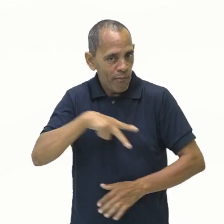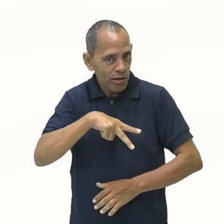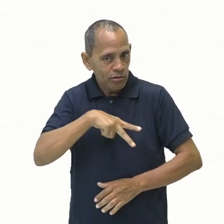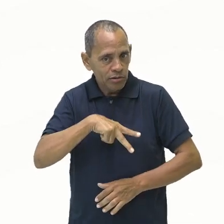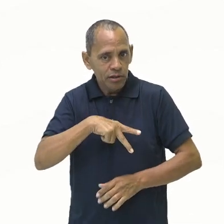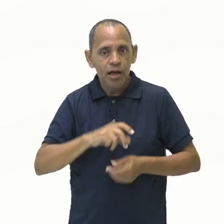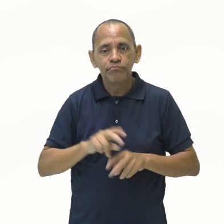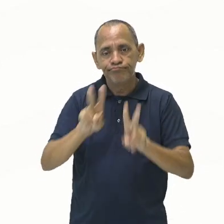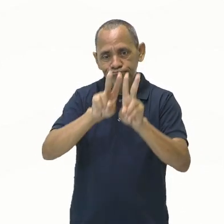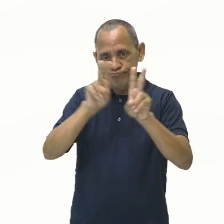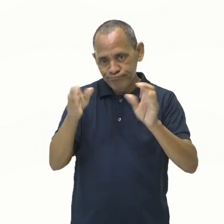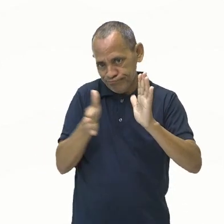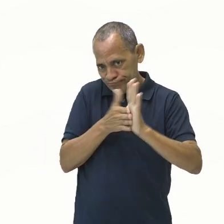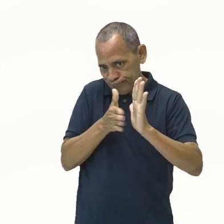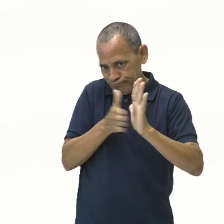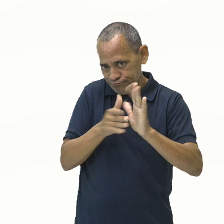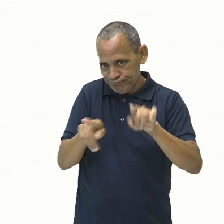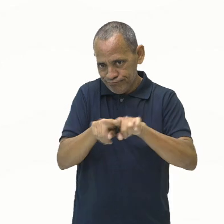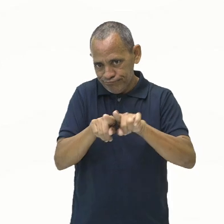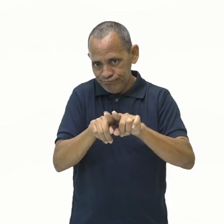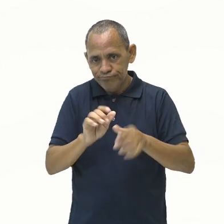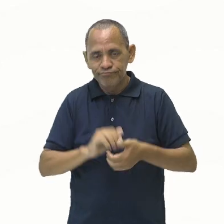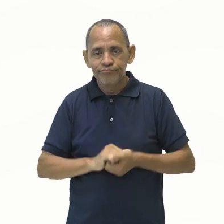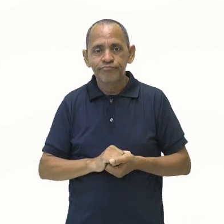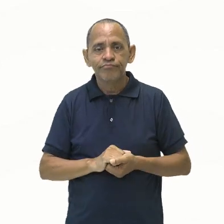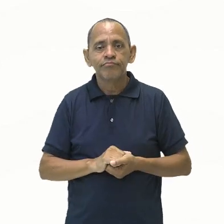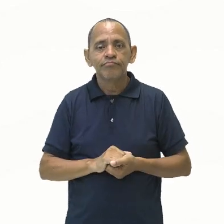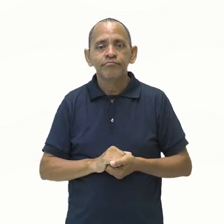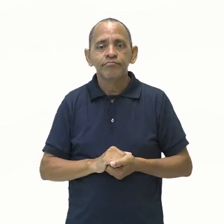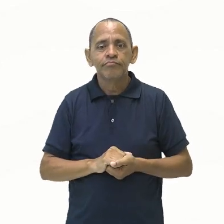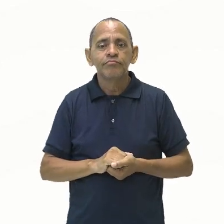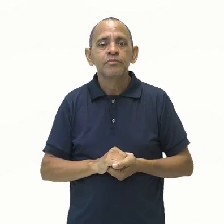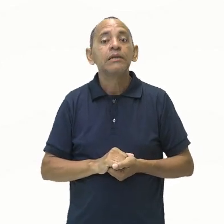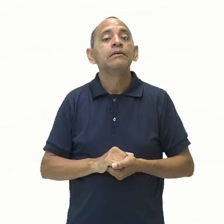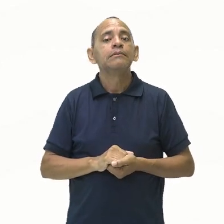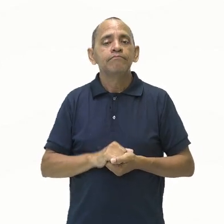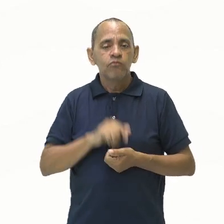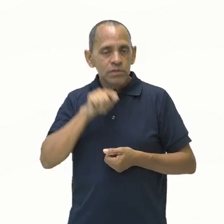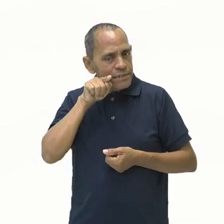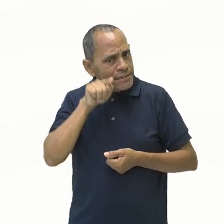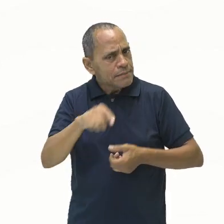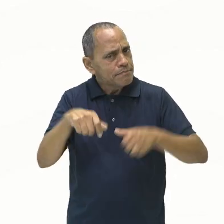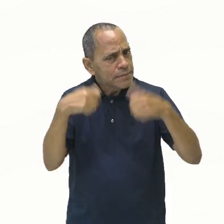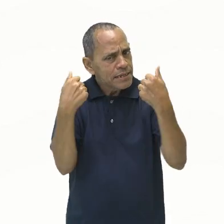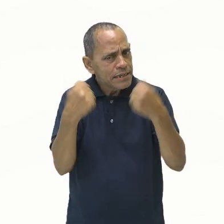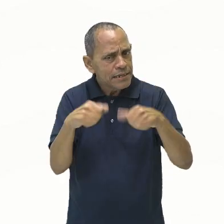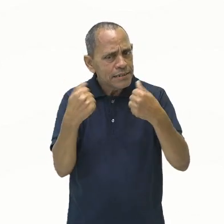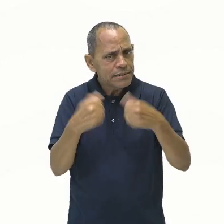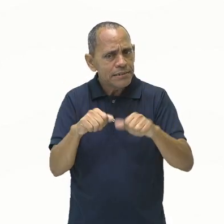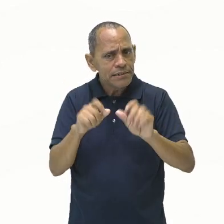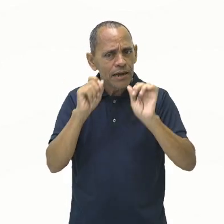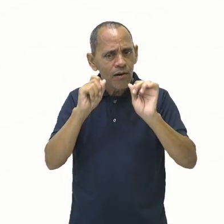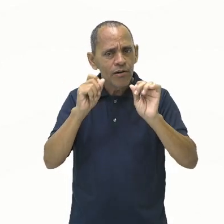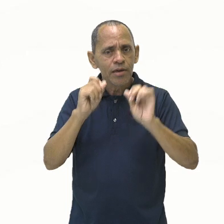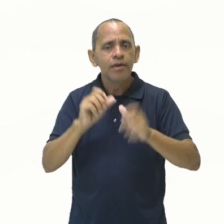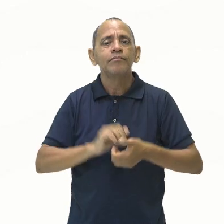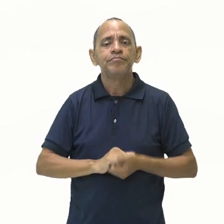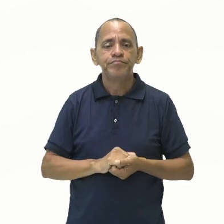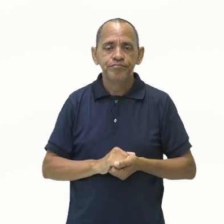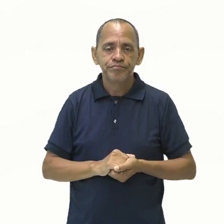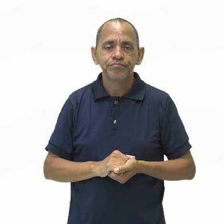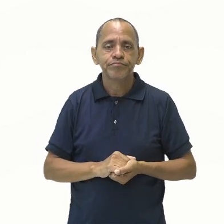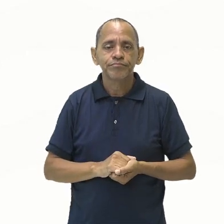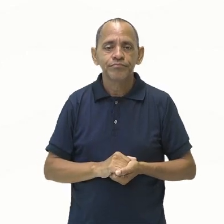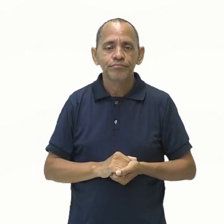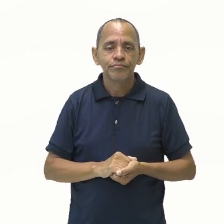tema proposto aí. Ou seja, você precisará, vejam o que eu estou falando, você